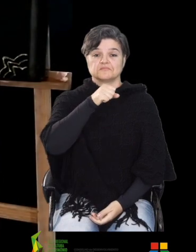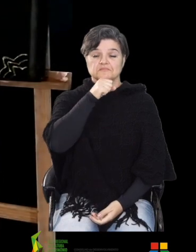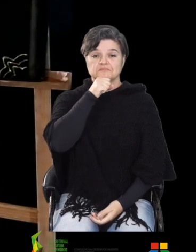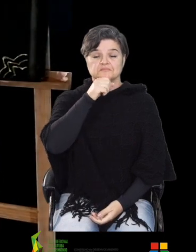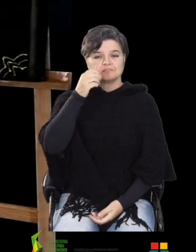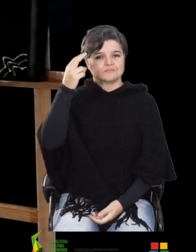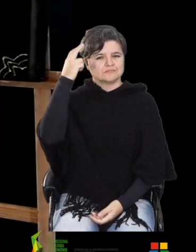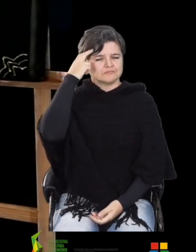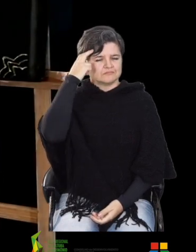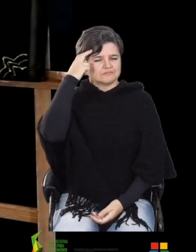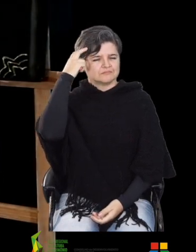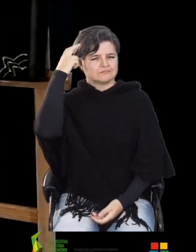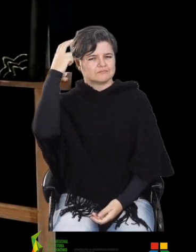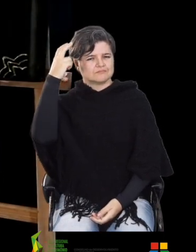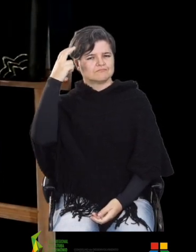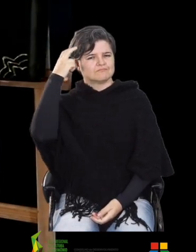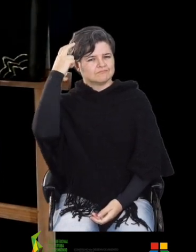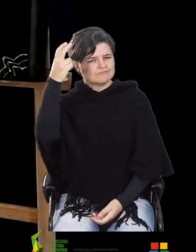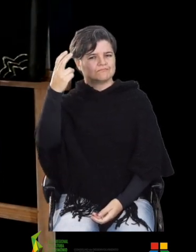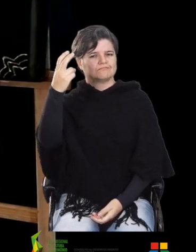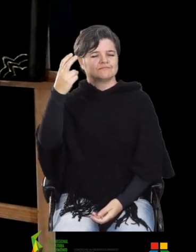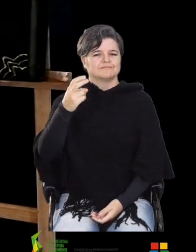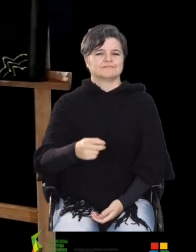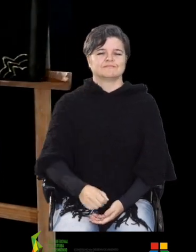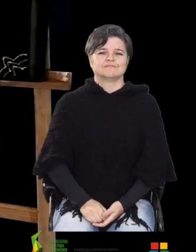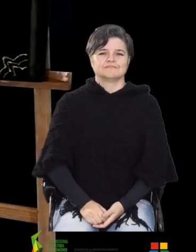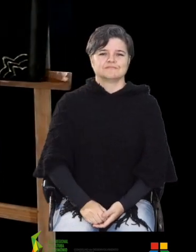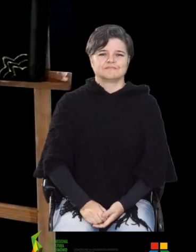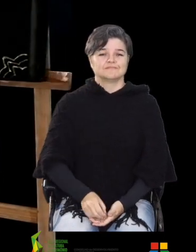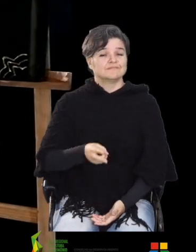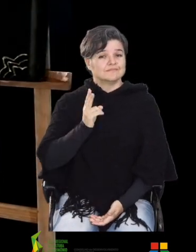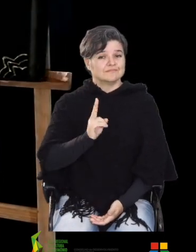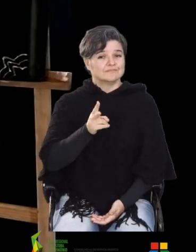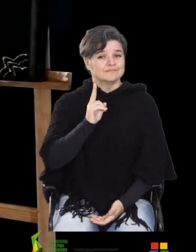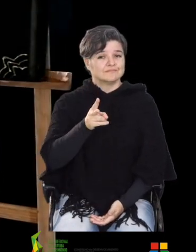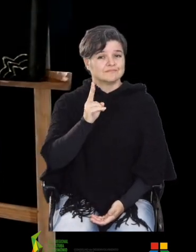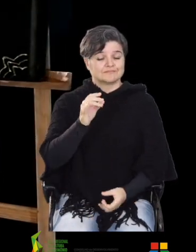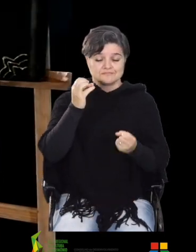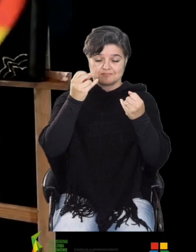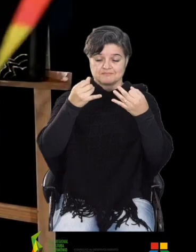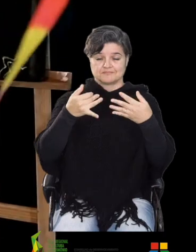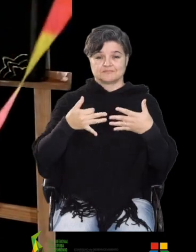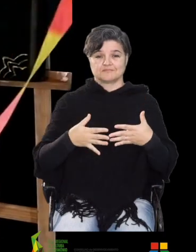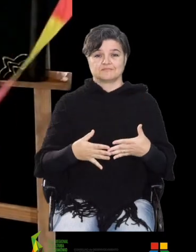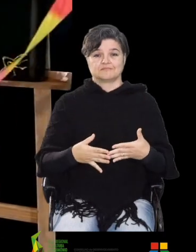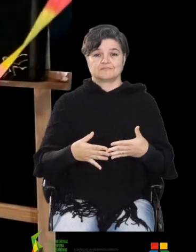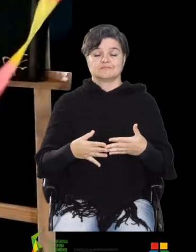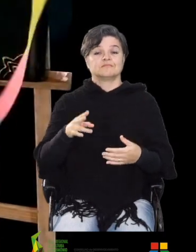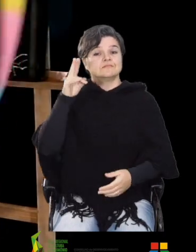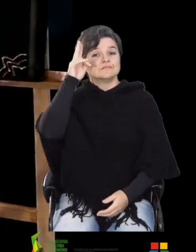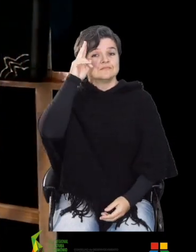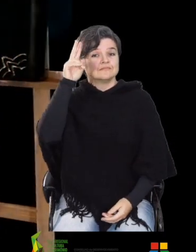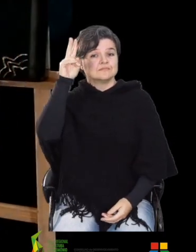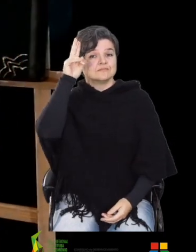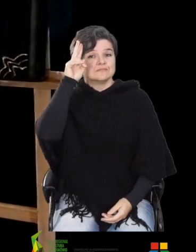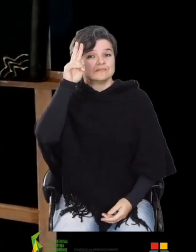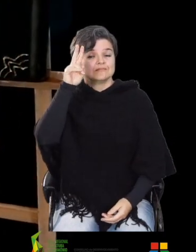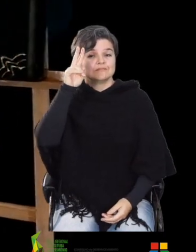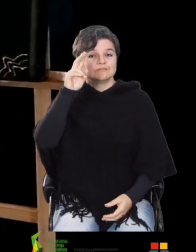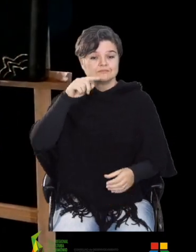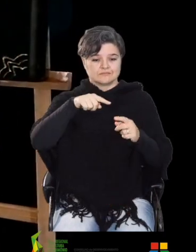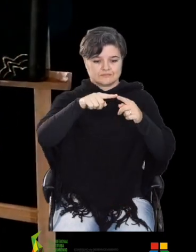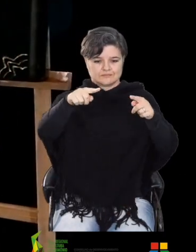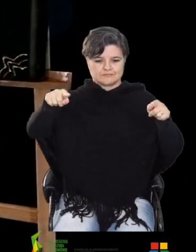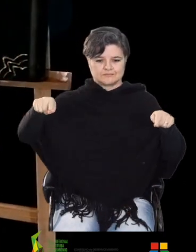sabido mas sabido que só sempre me dizer que as histórias vende um buraco